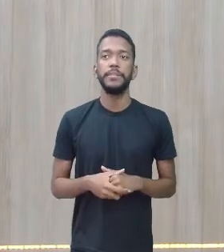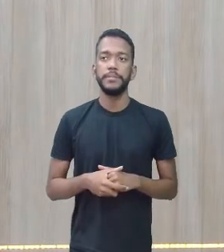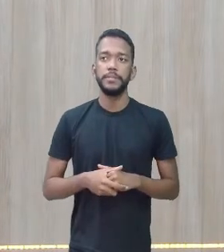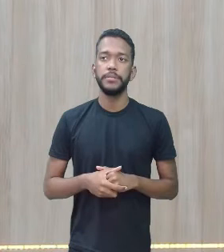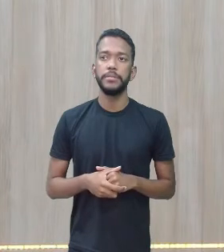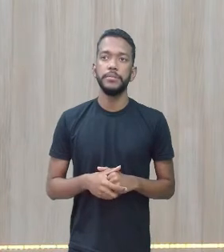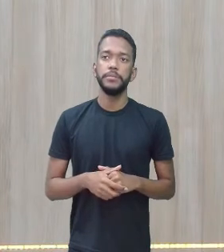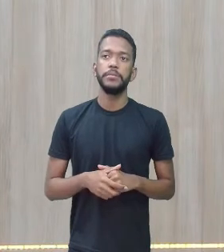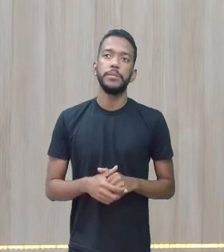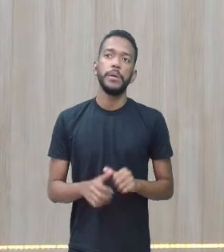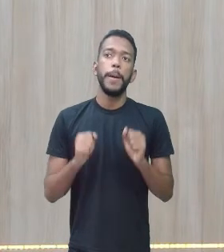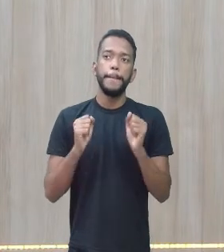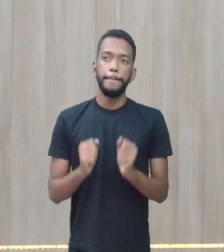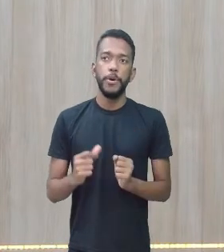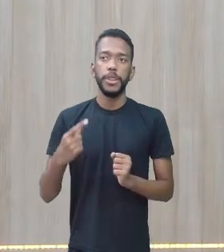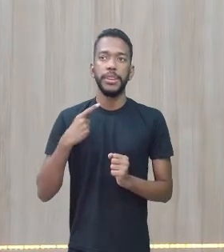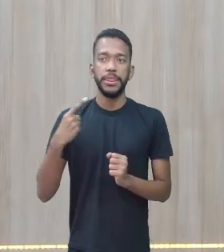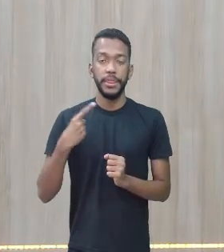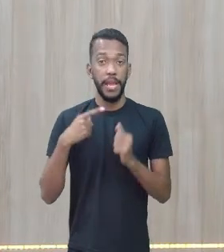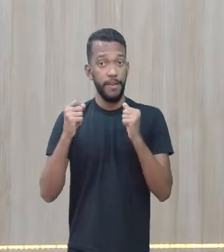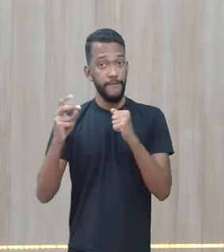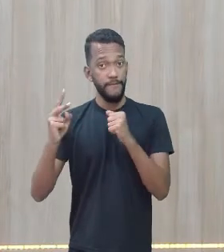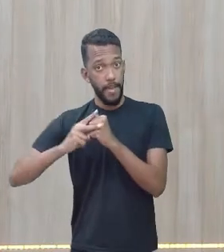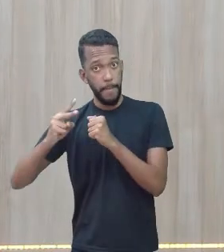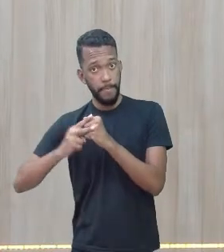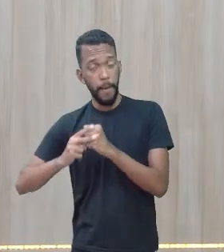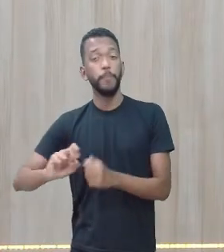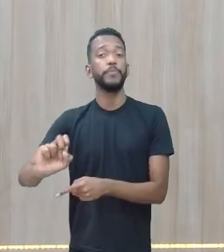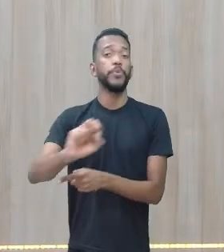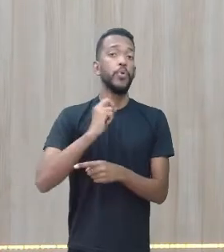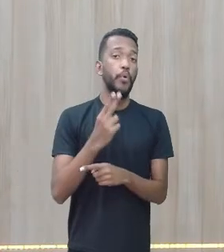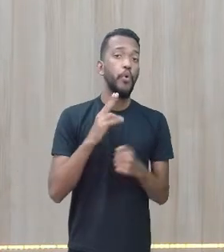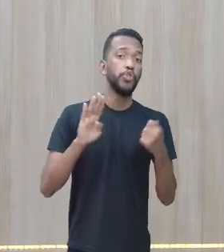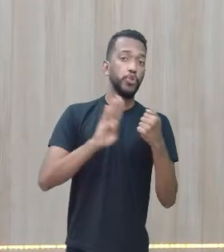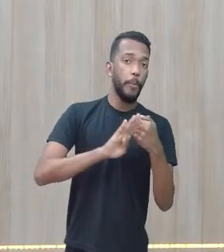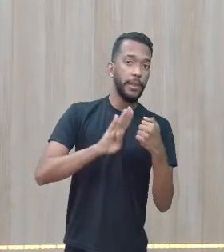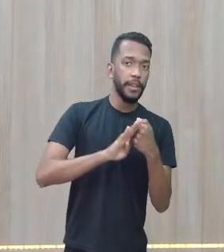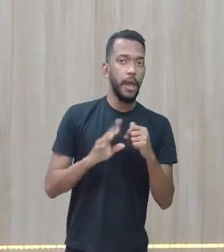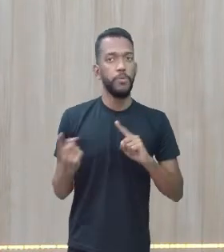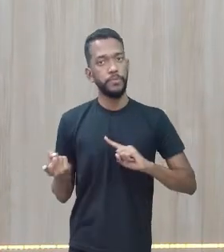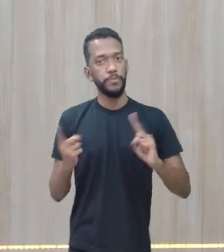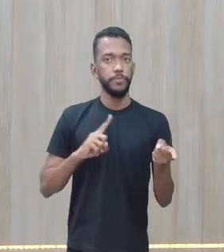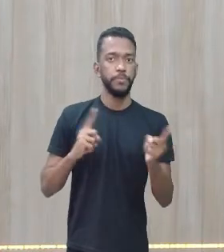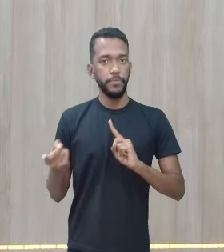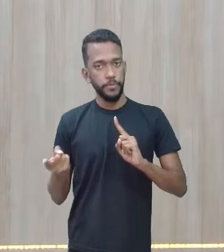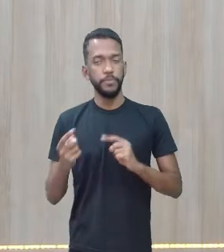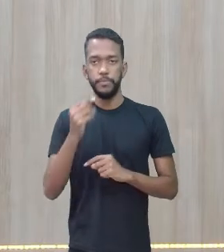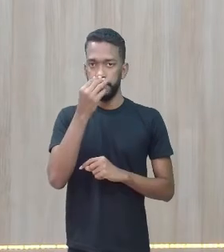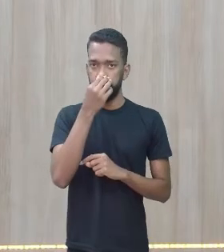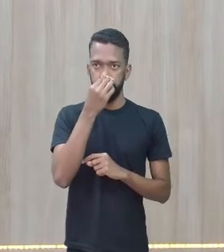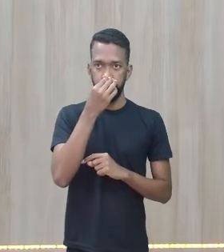vogal temática pode ser verbal ou nominal.